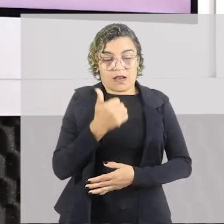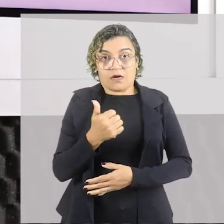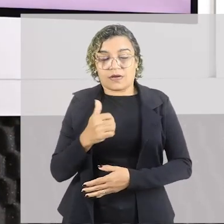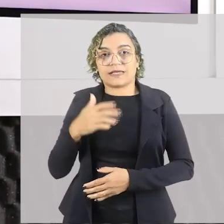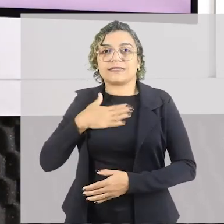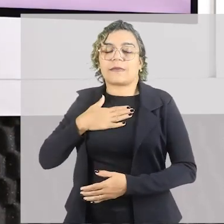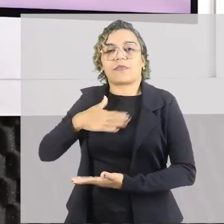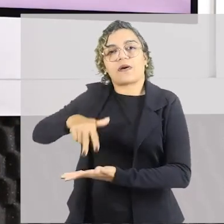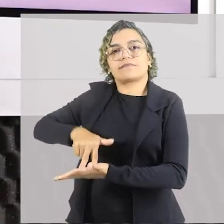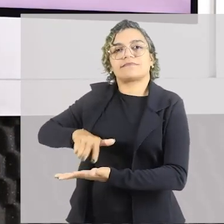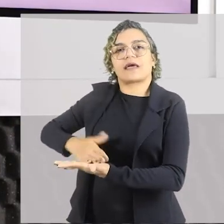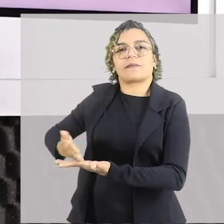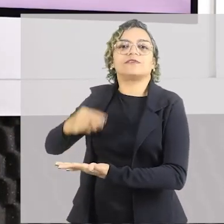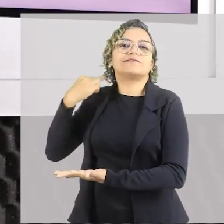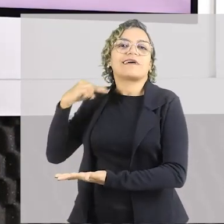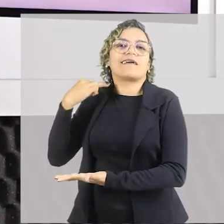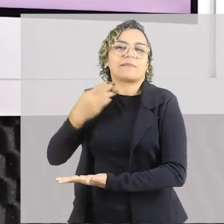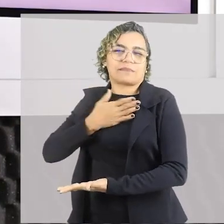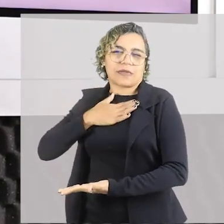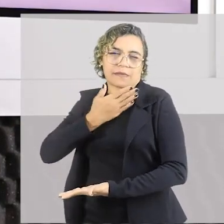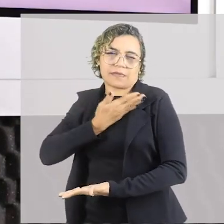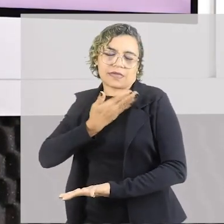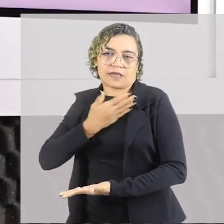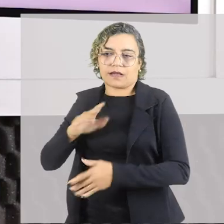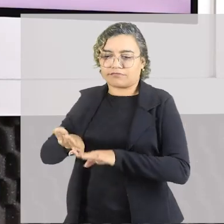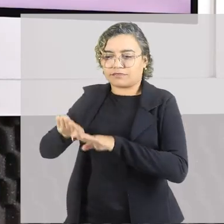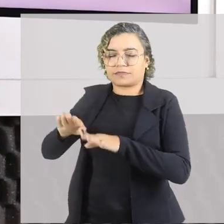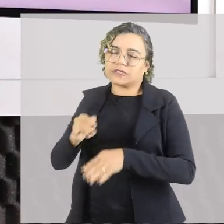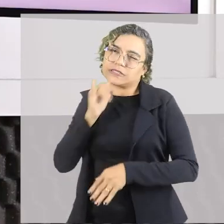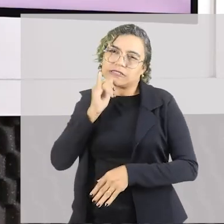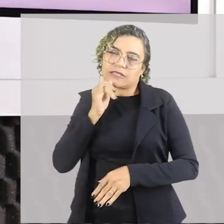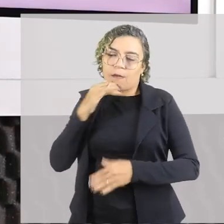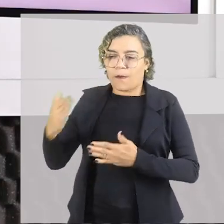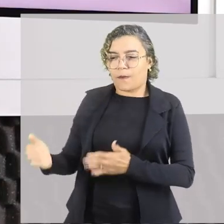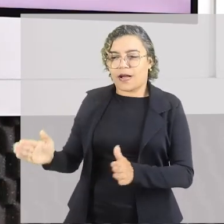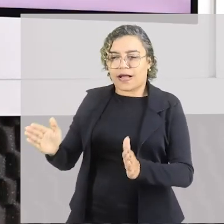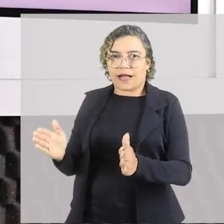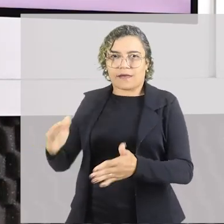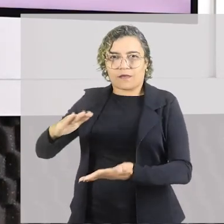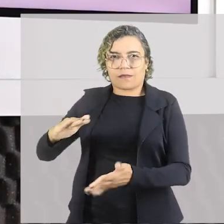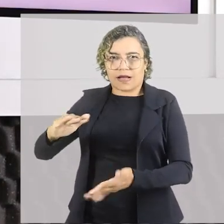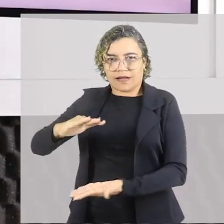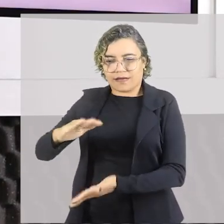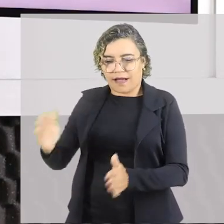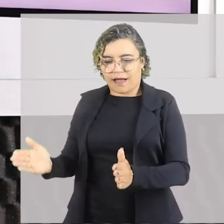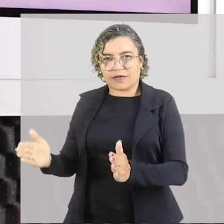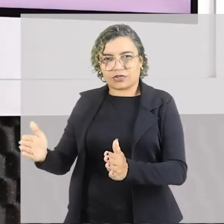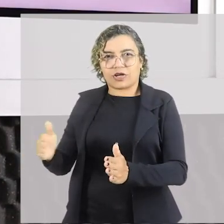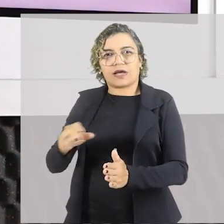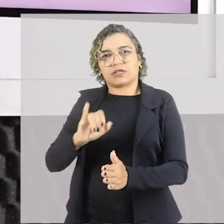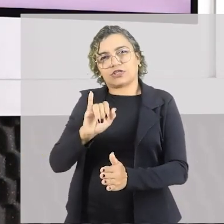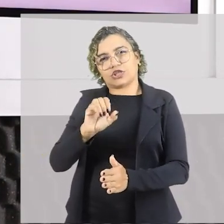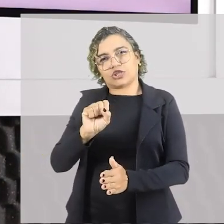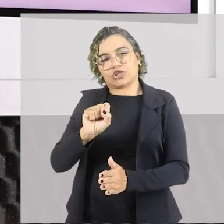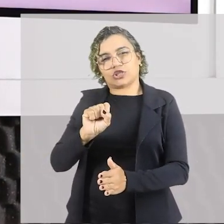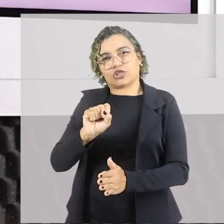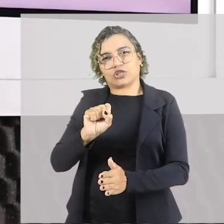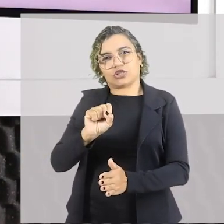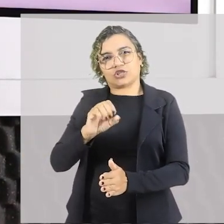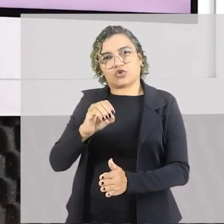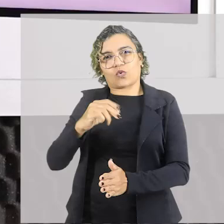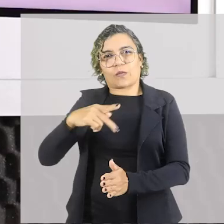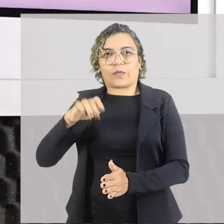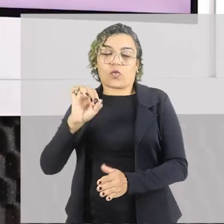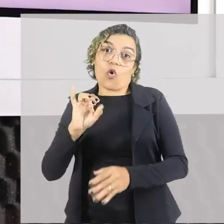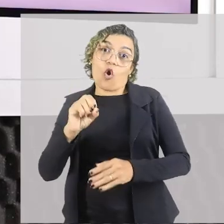Naíris está em cima, por exemplo, de uma caixa de isopor. Ou melhor ainda, minha amiga Naíris está em cima de um bocal de